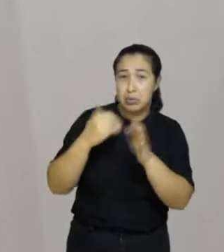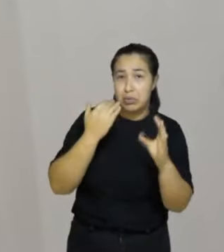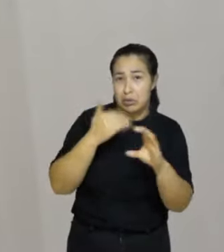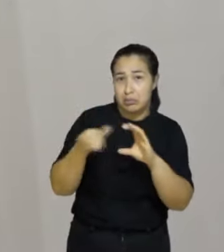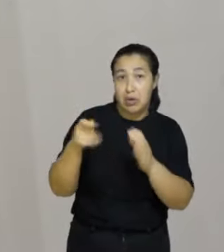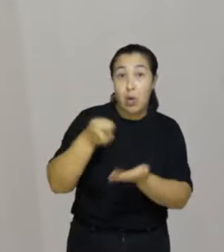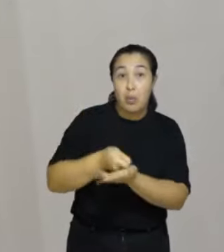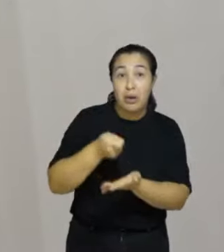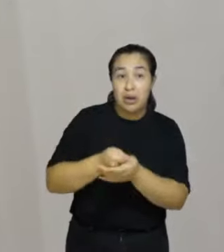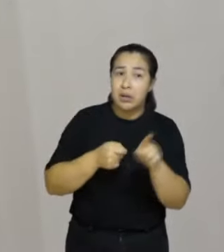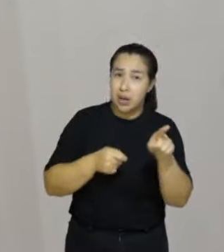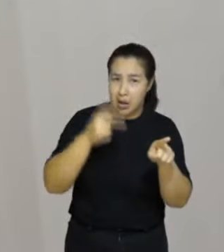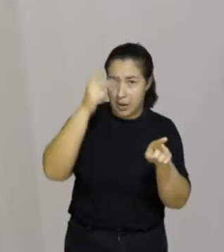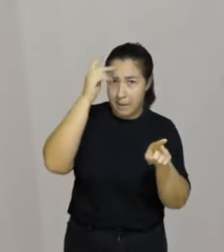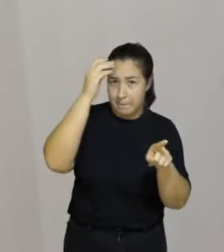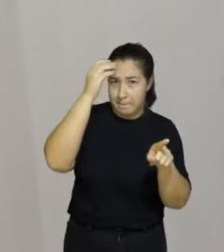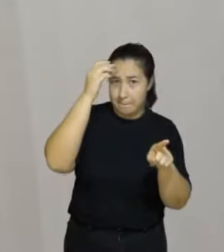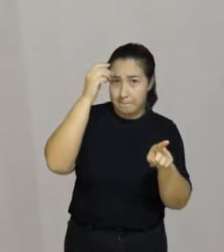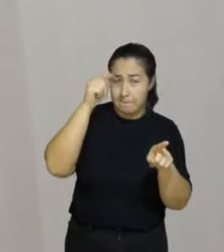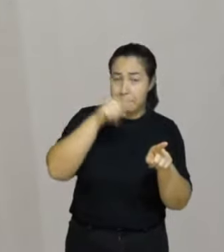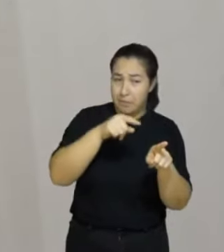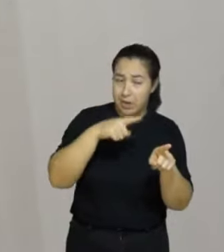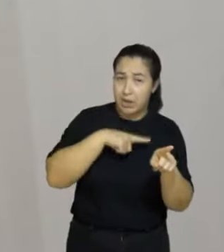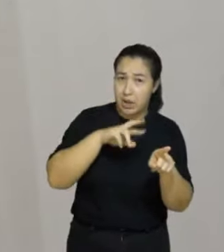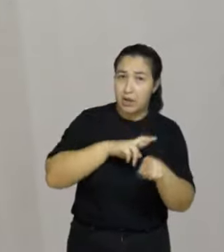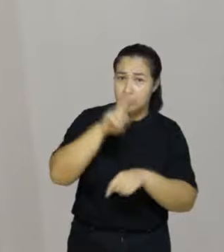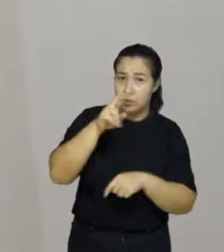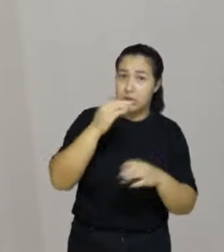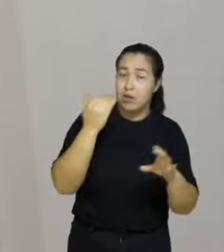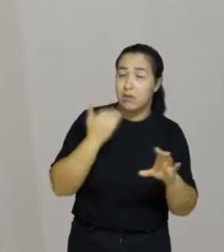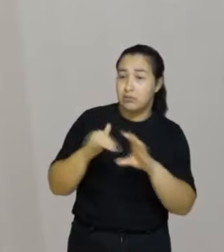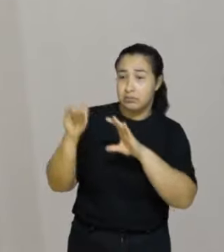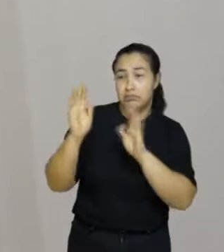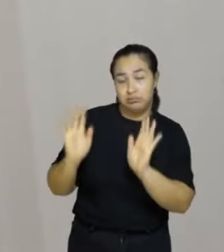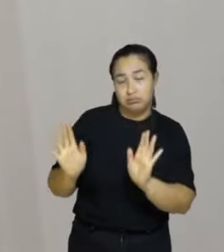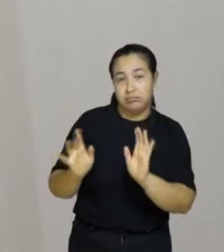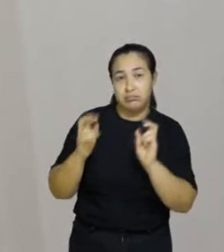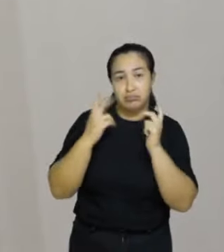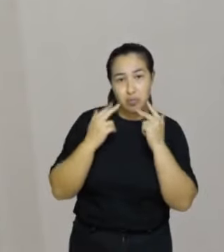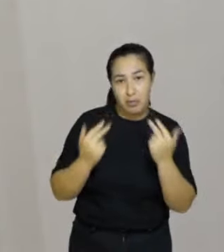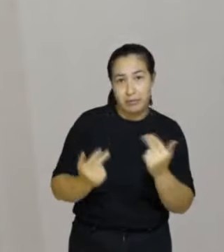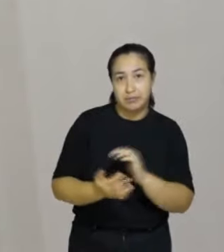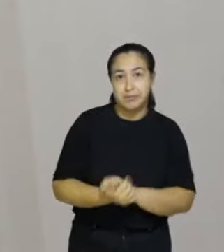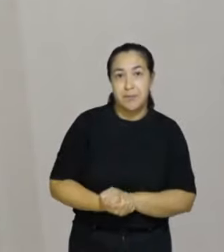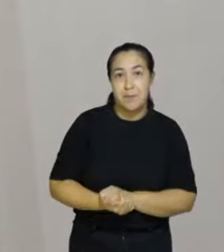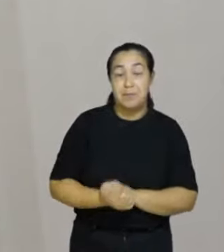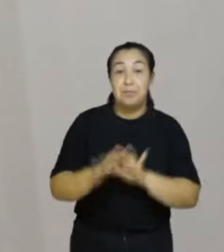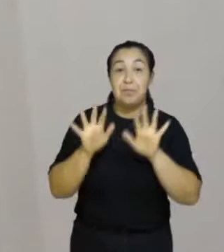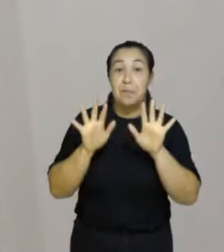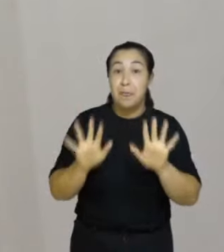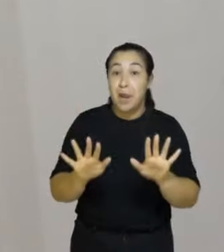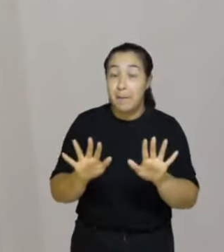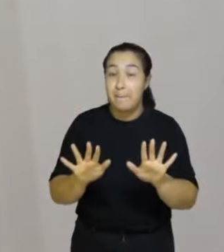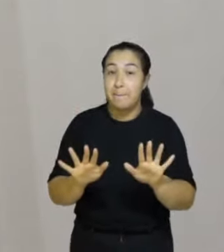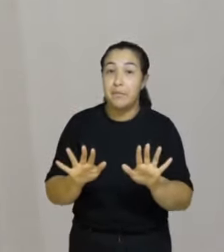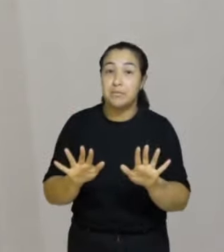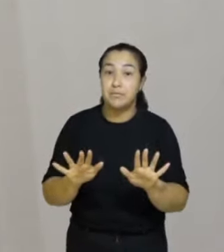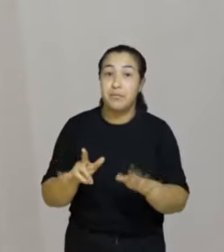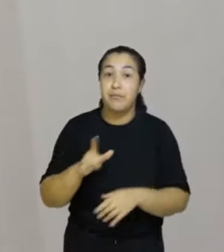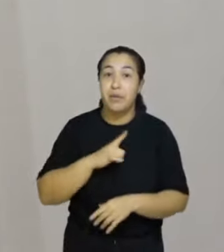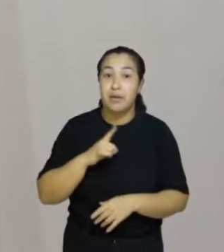obrigatório, o governo federal, e o Estado somente repassa para os municípios. O que acontece é que tem